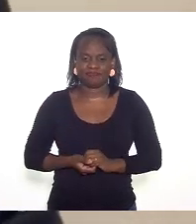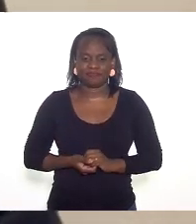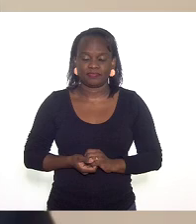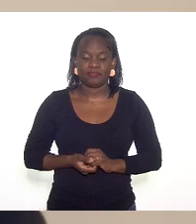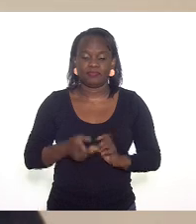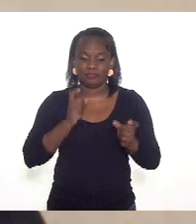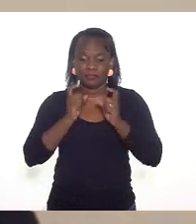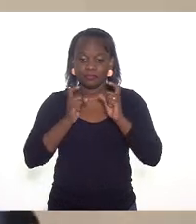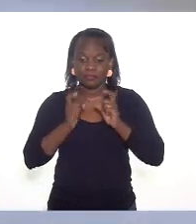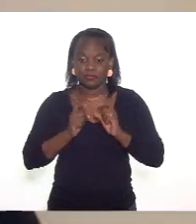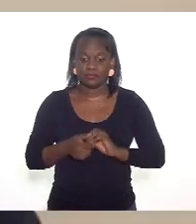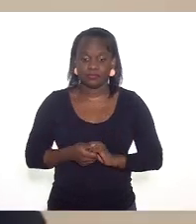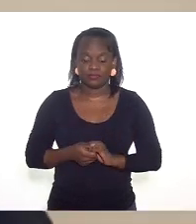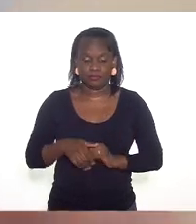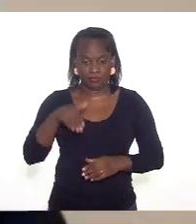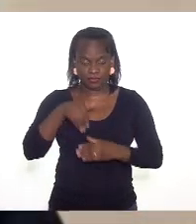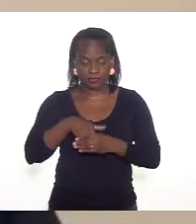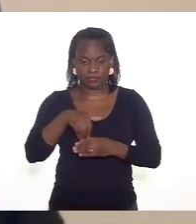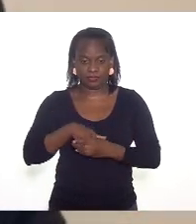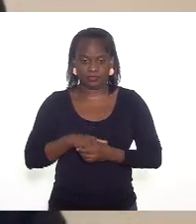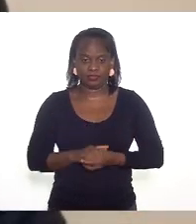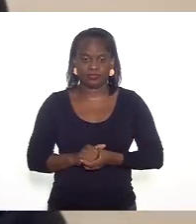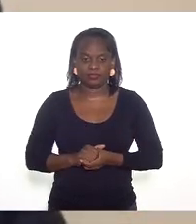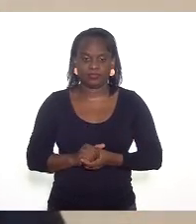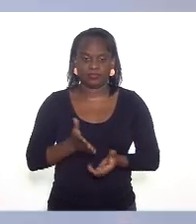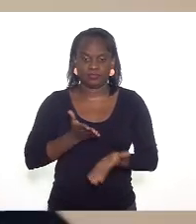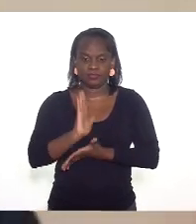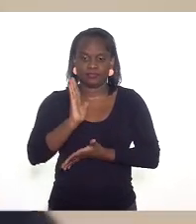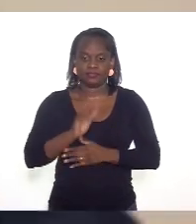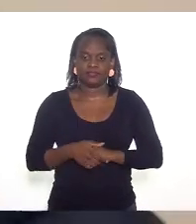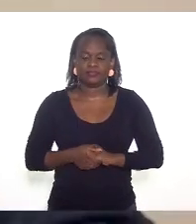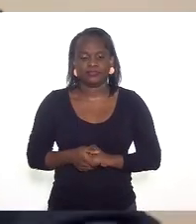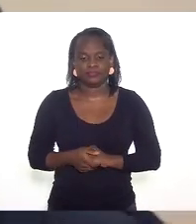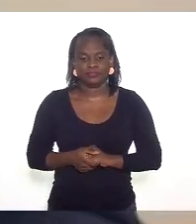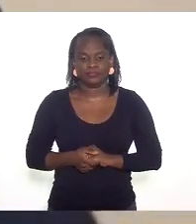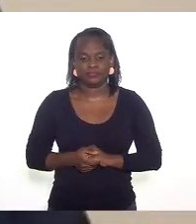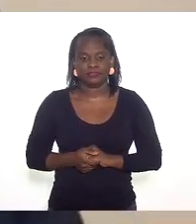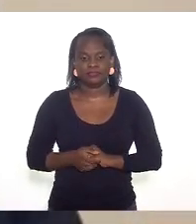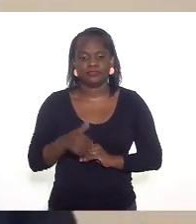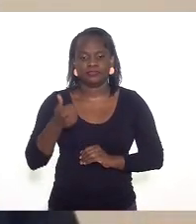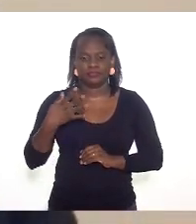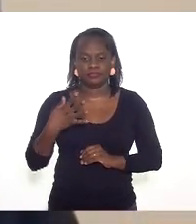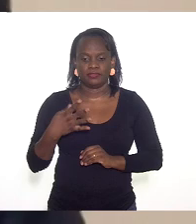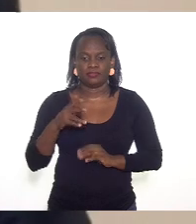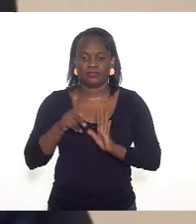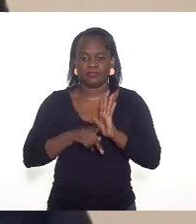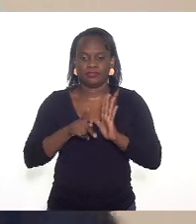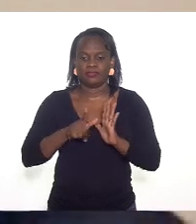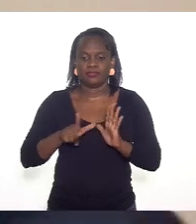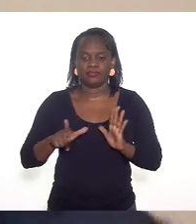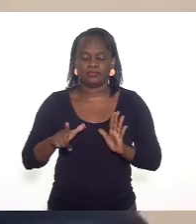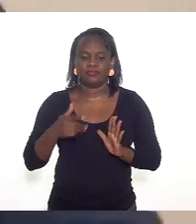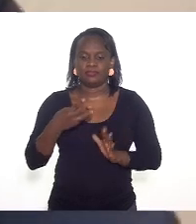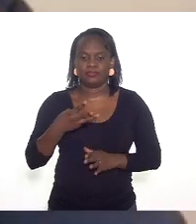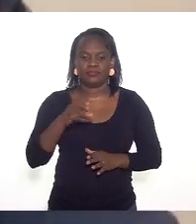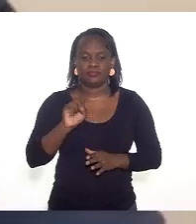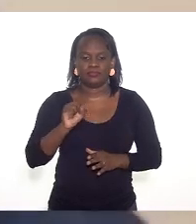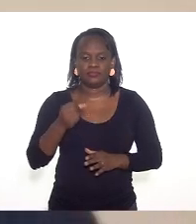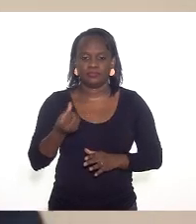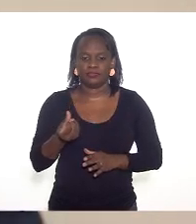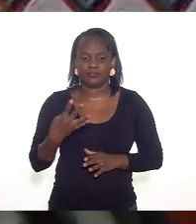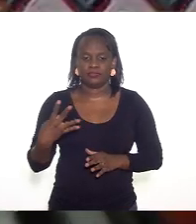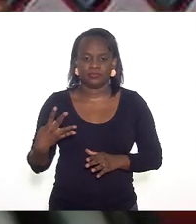Em discussão, em votação, aprovado. 14. Projeto de lei